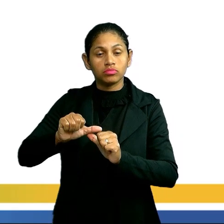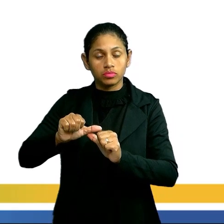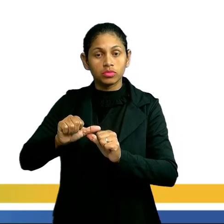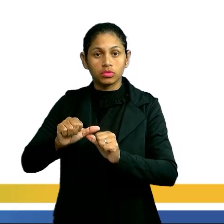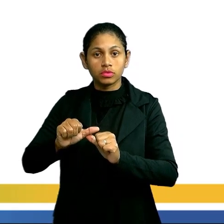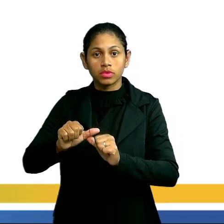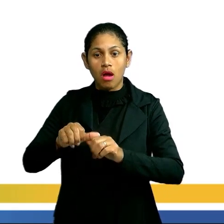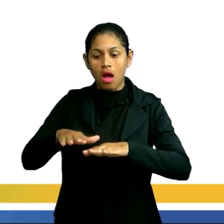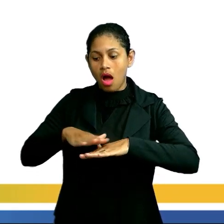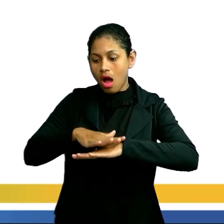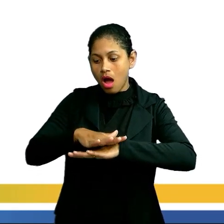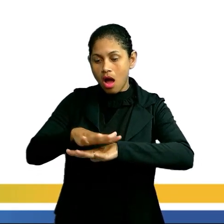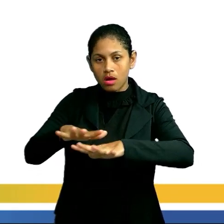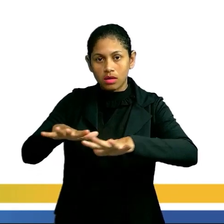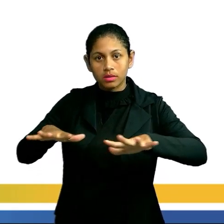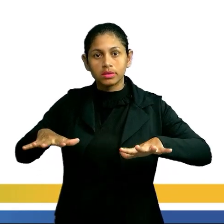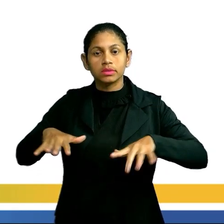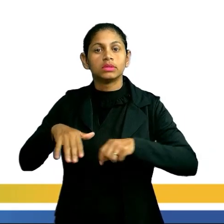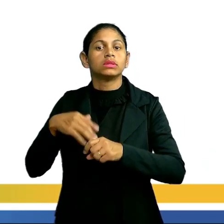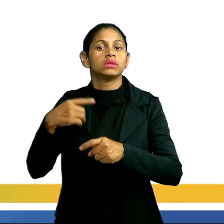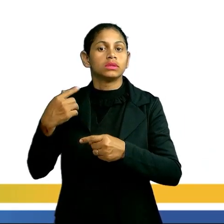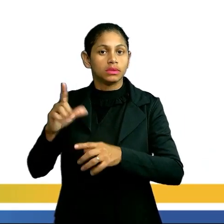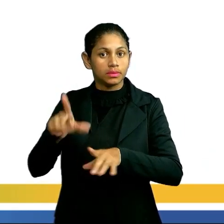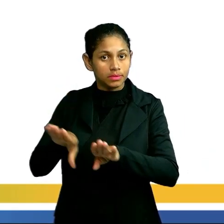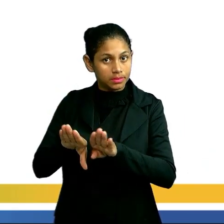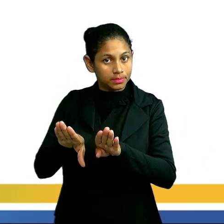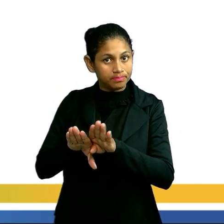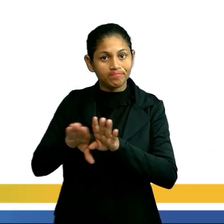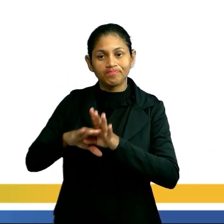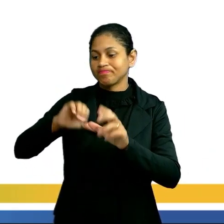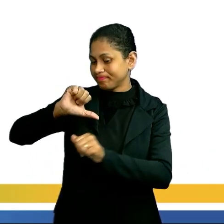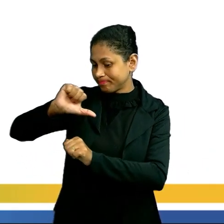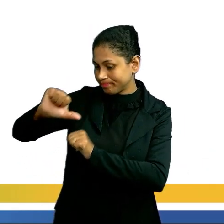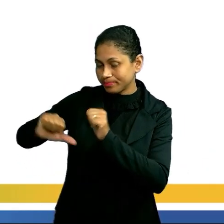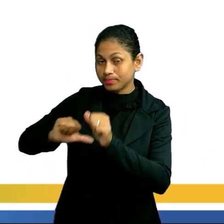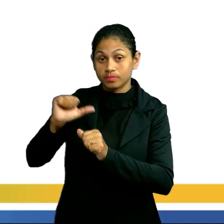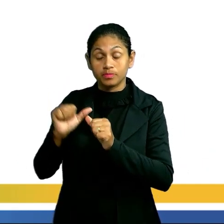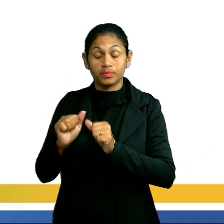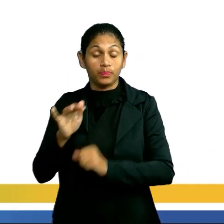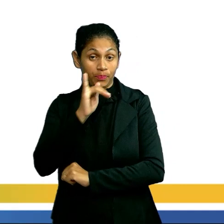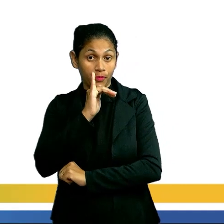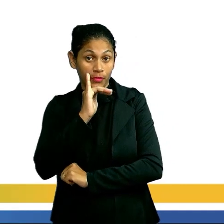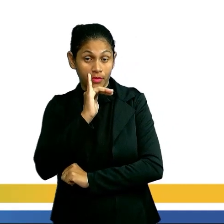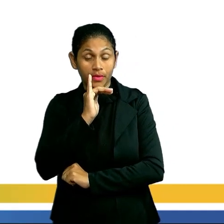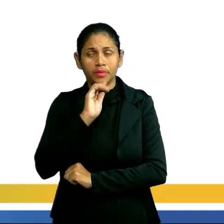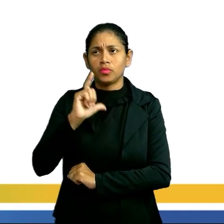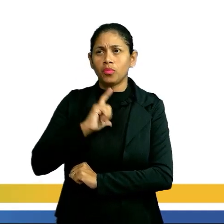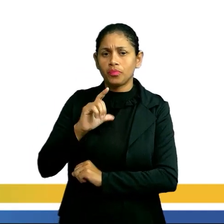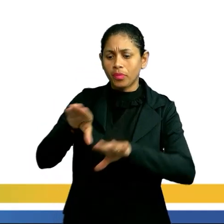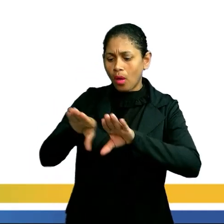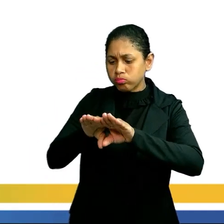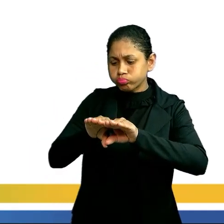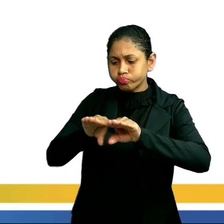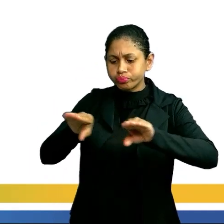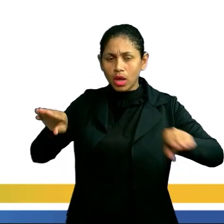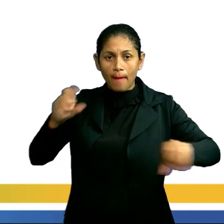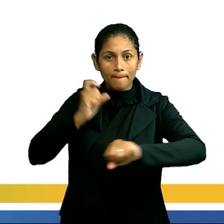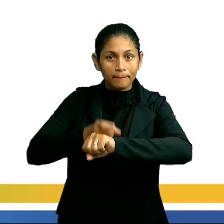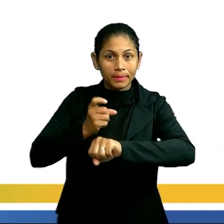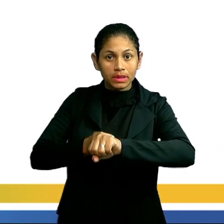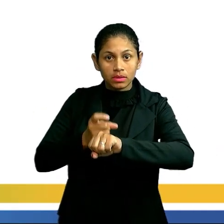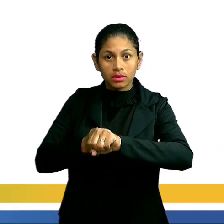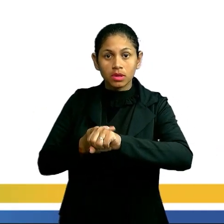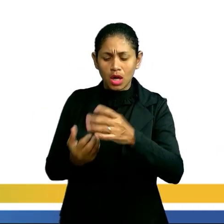sua superfície também vai variar. Logo, se temos uma placa de metal, por exemplo, quando submetida a uma